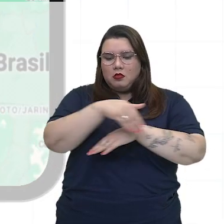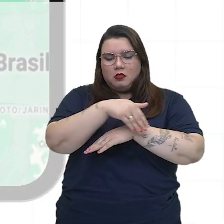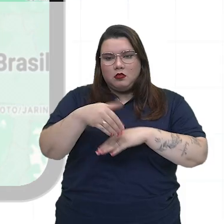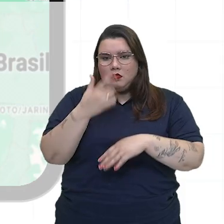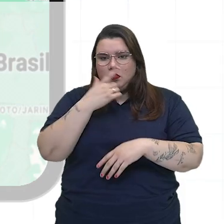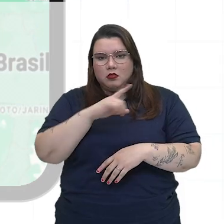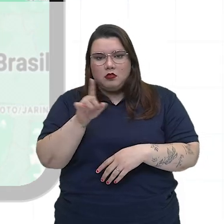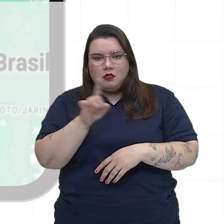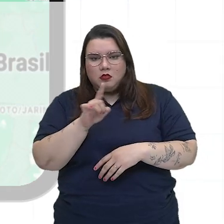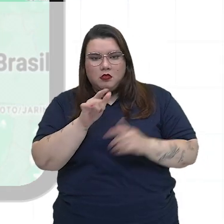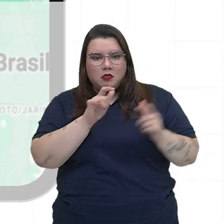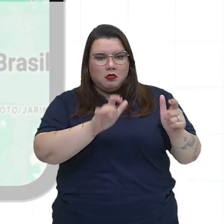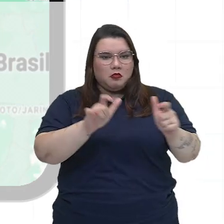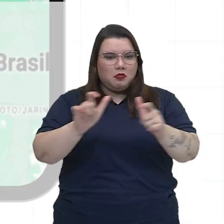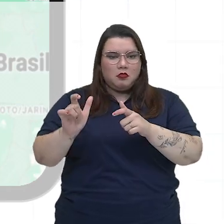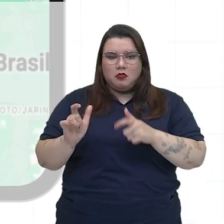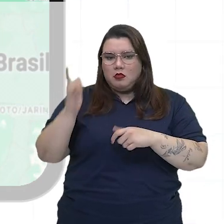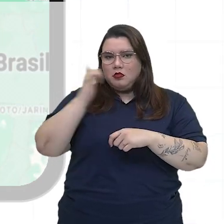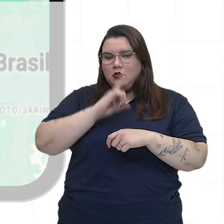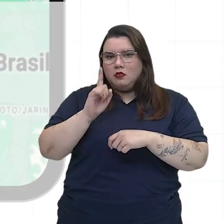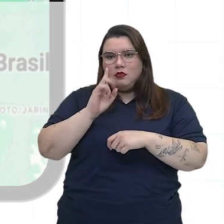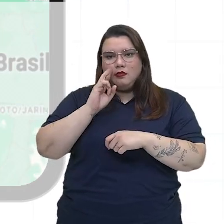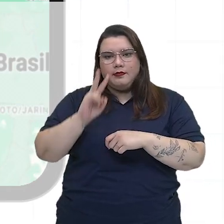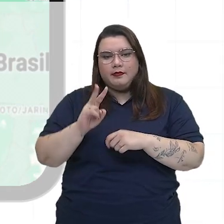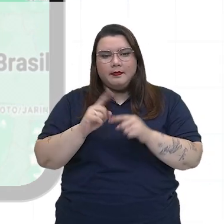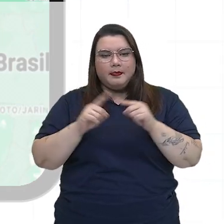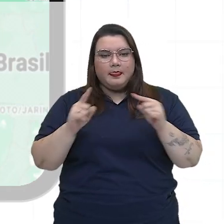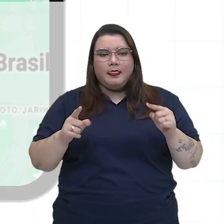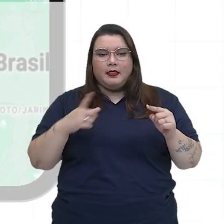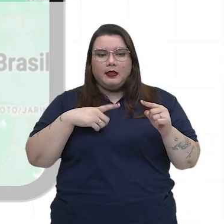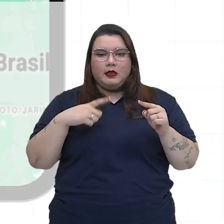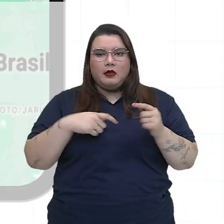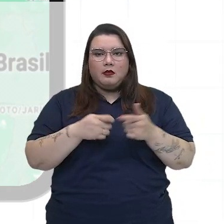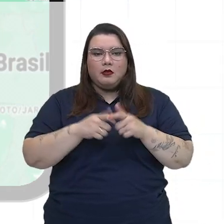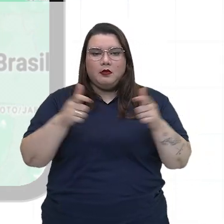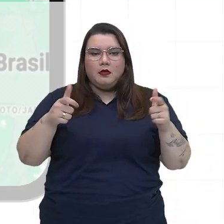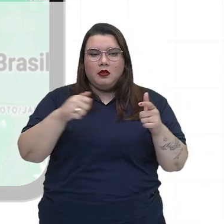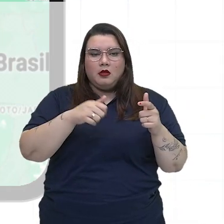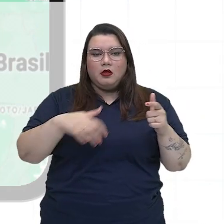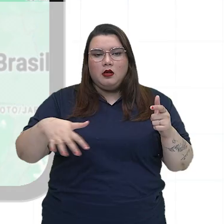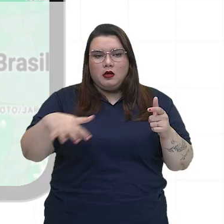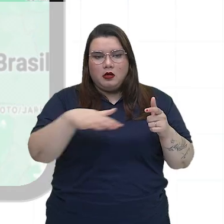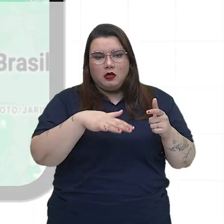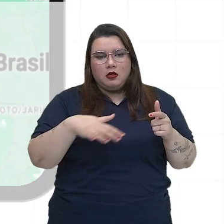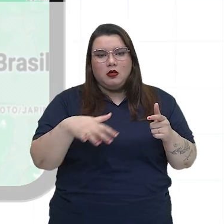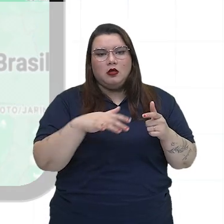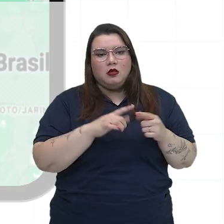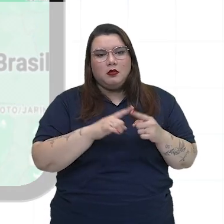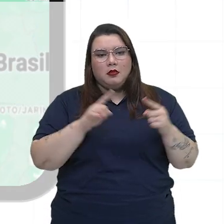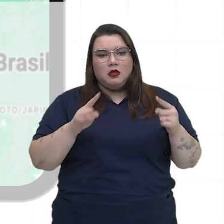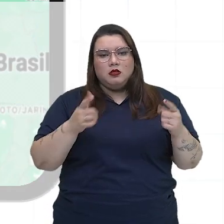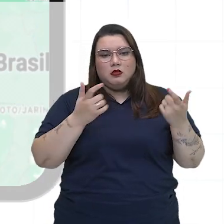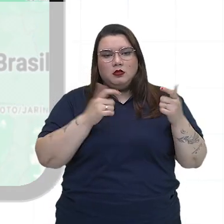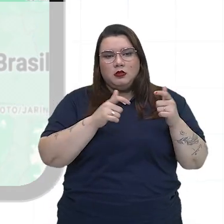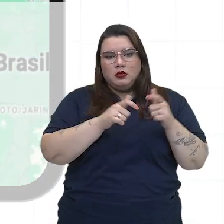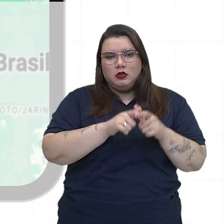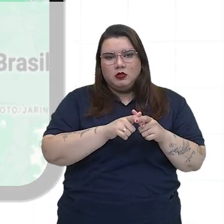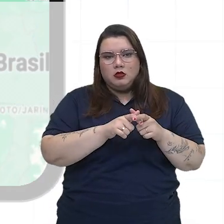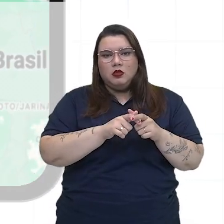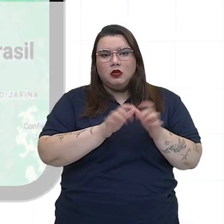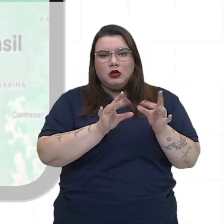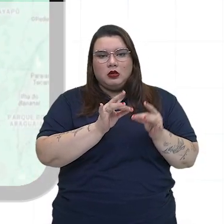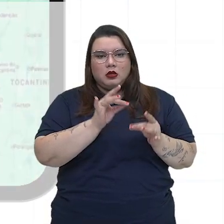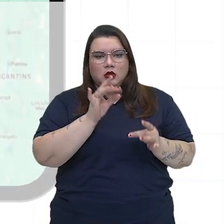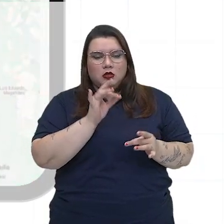eu não consigo ver os bairros. Eu já tenho uma maior área representada, mas menor riqueza de